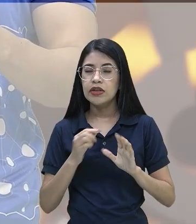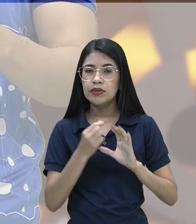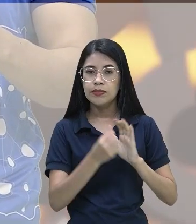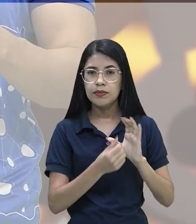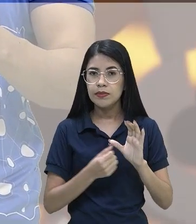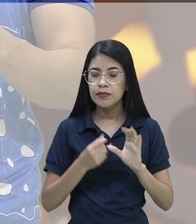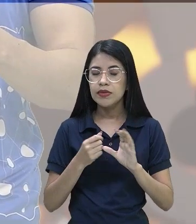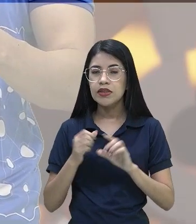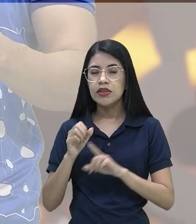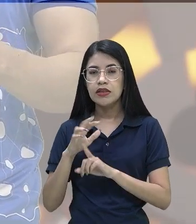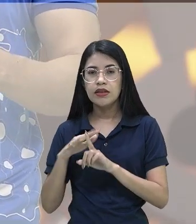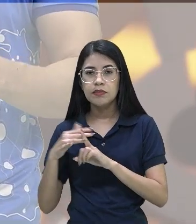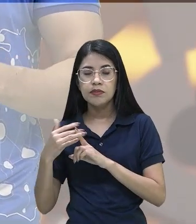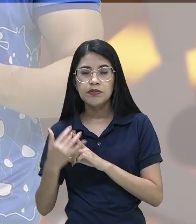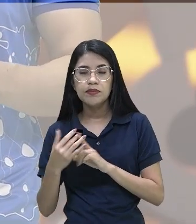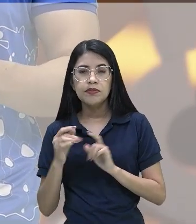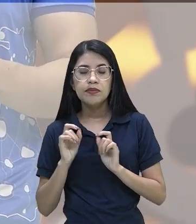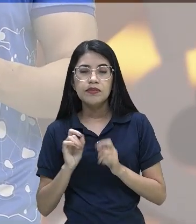socialistas,